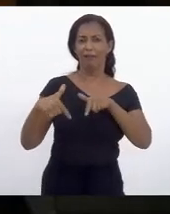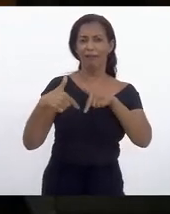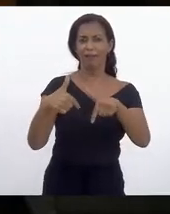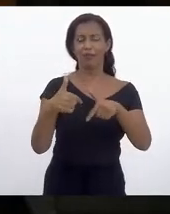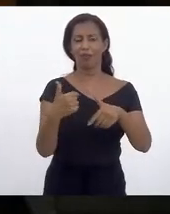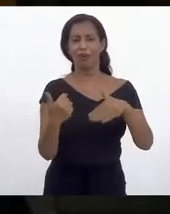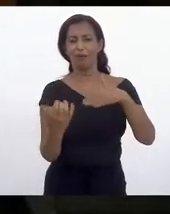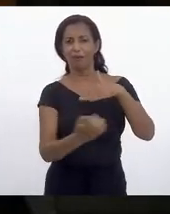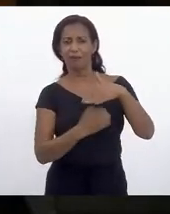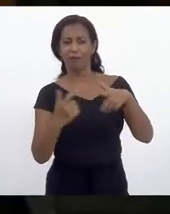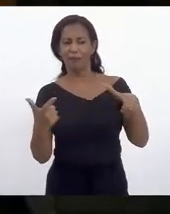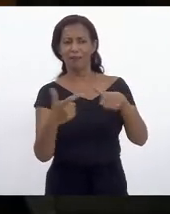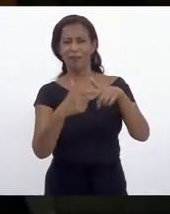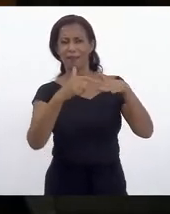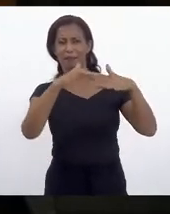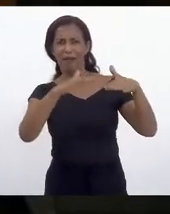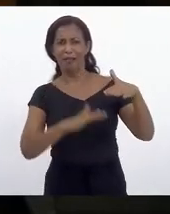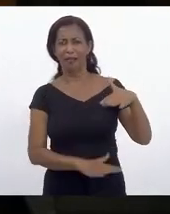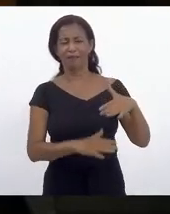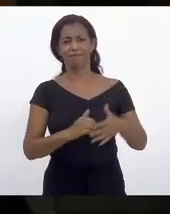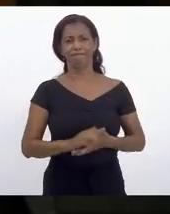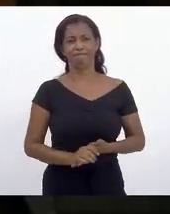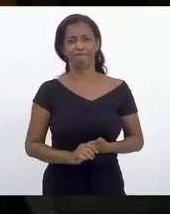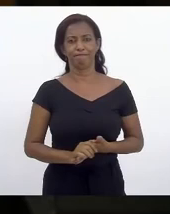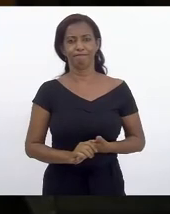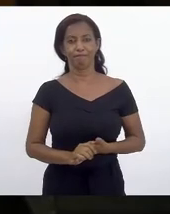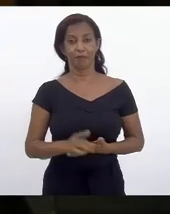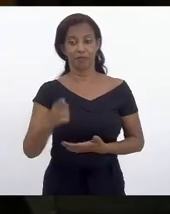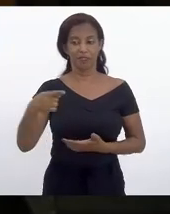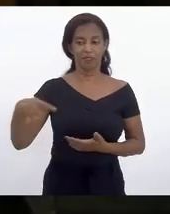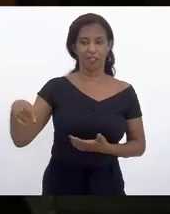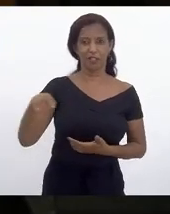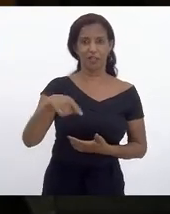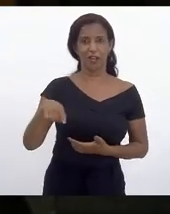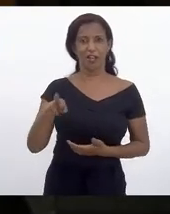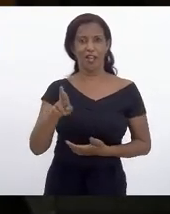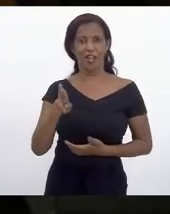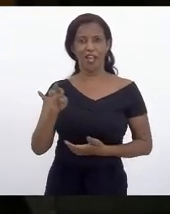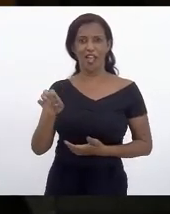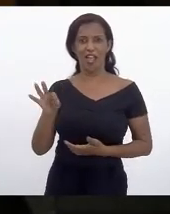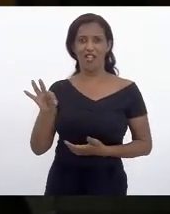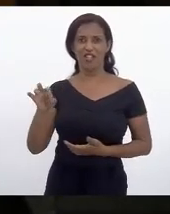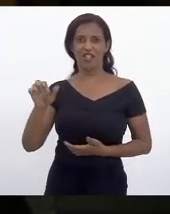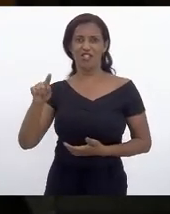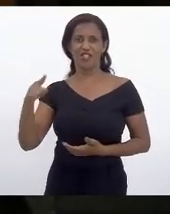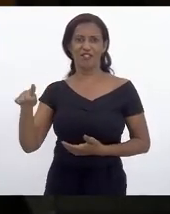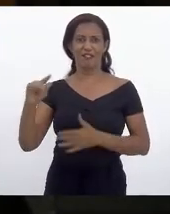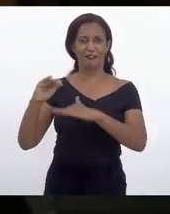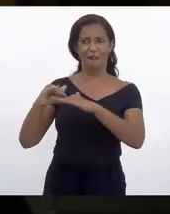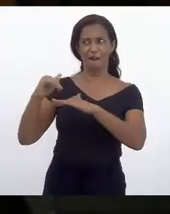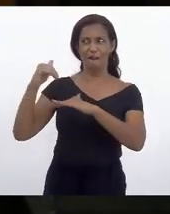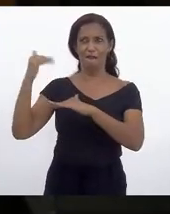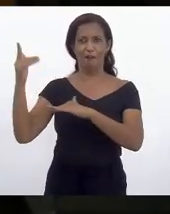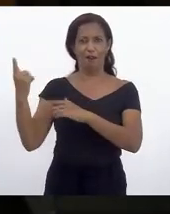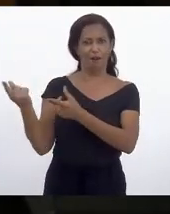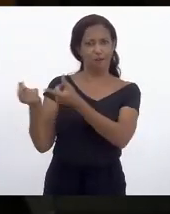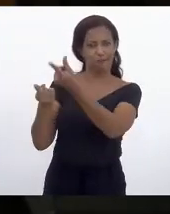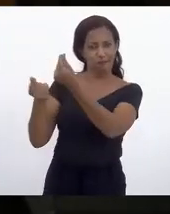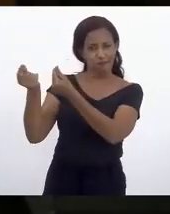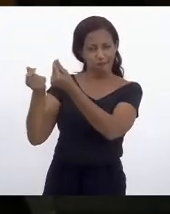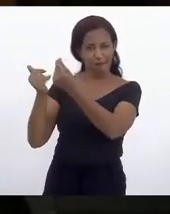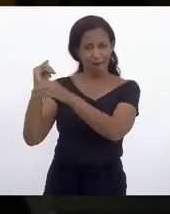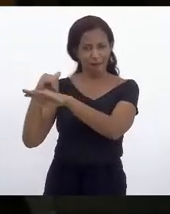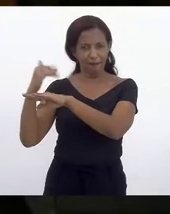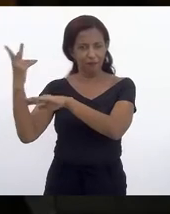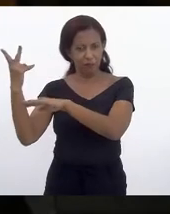empresas desabaram. E os rentistas estrangeiros, o capital